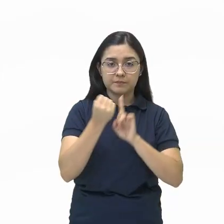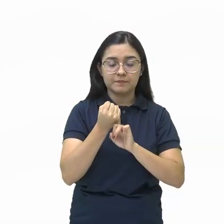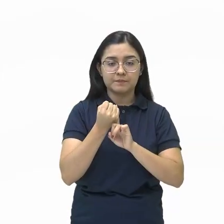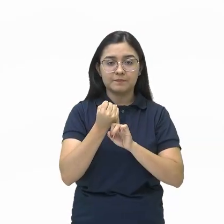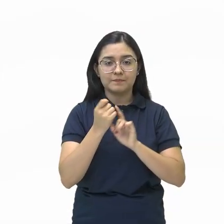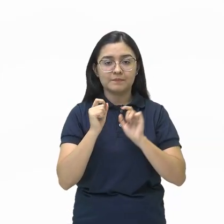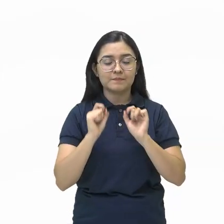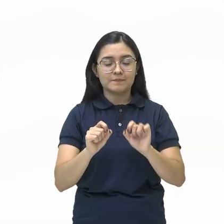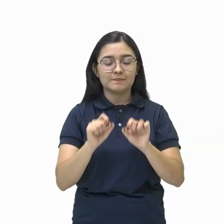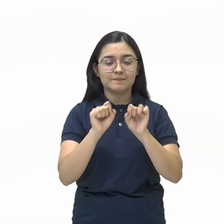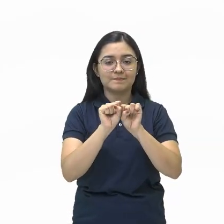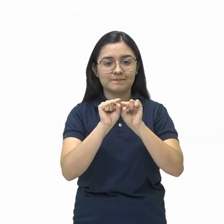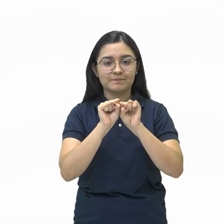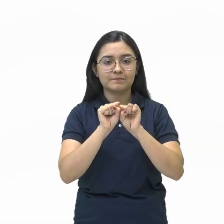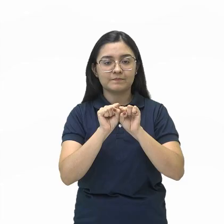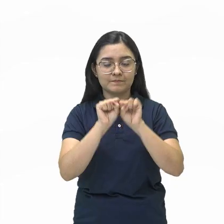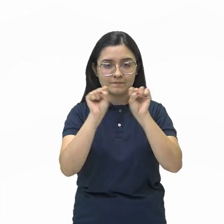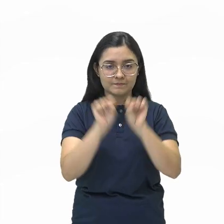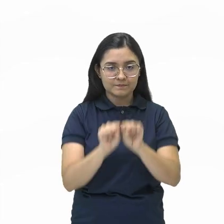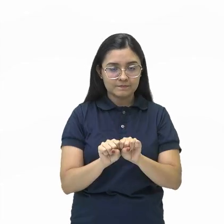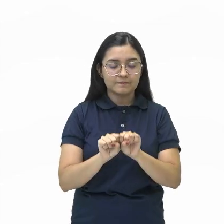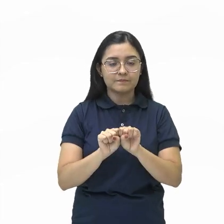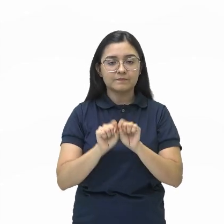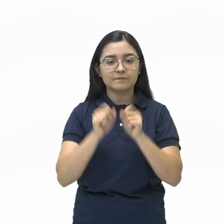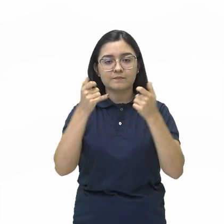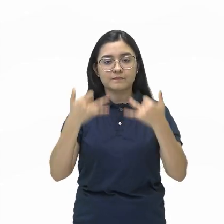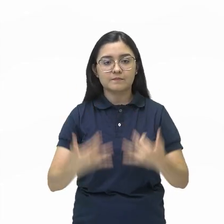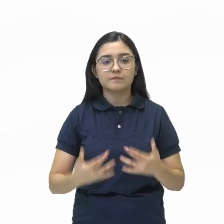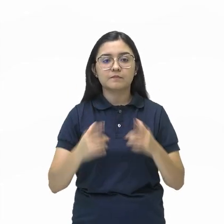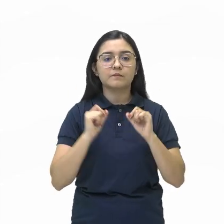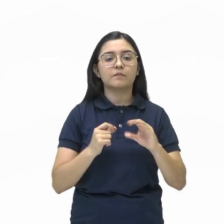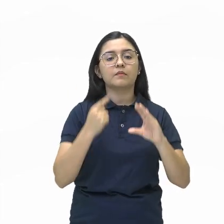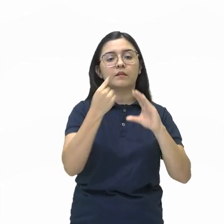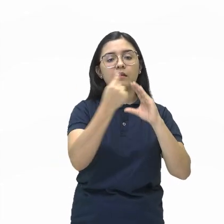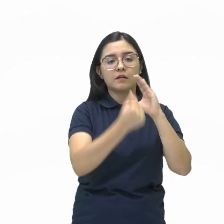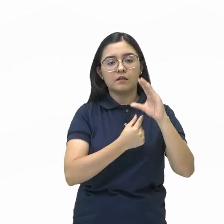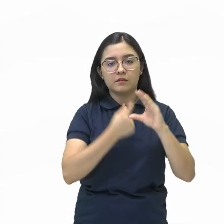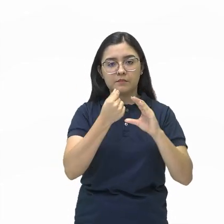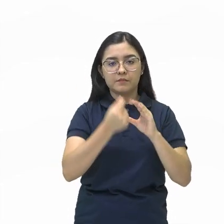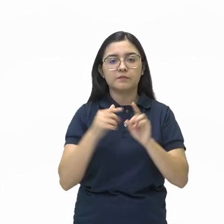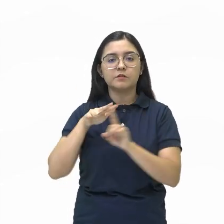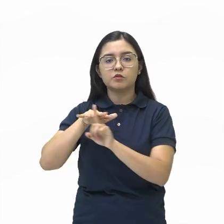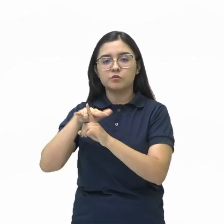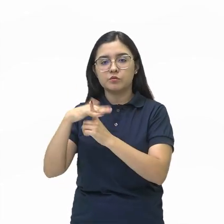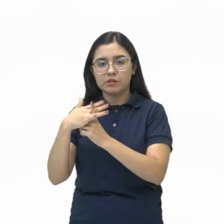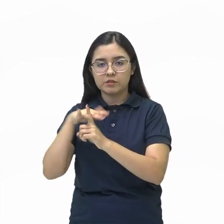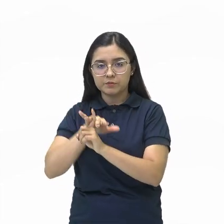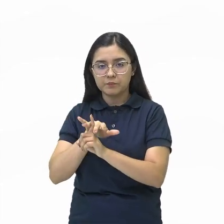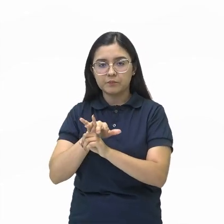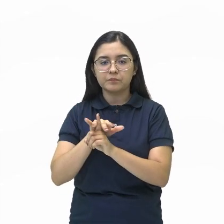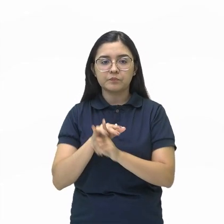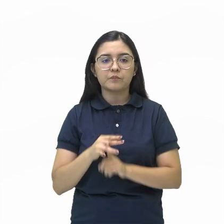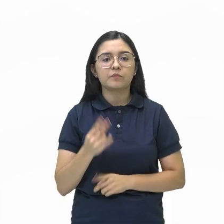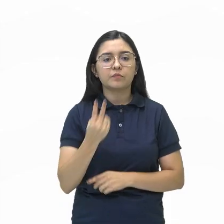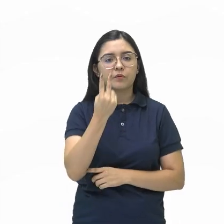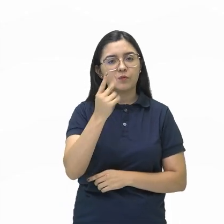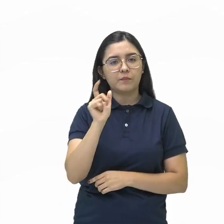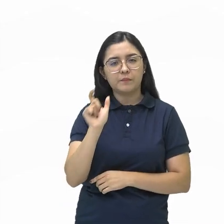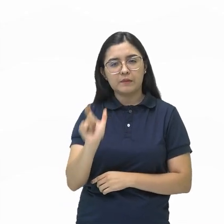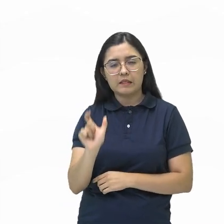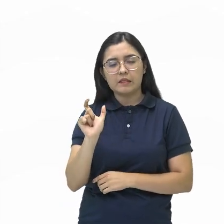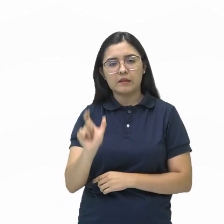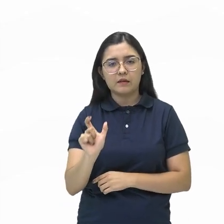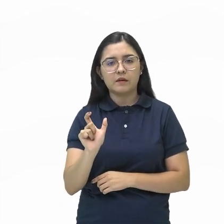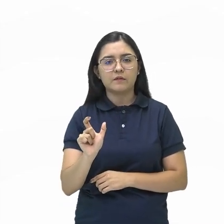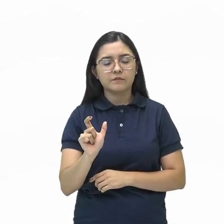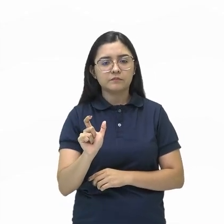ó. Então, nós estamos aqui falando de capitalismo e socialismo. Duas palavrinhas hoje meio